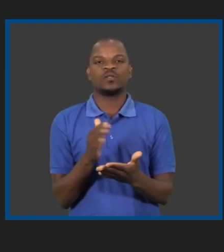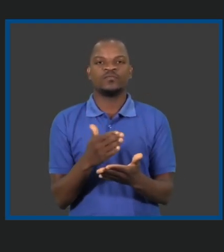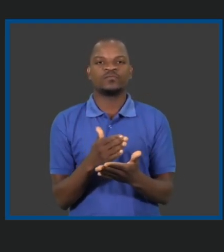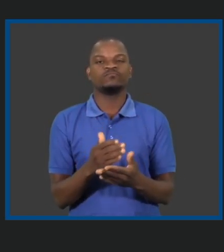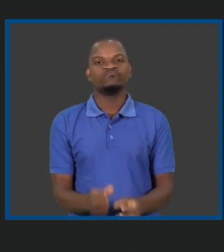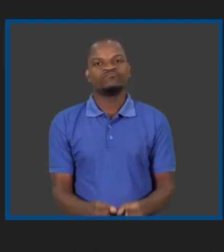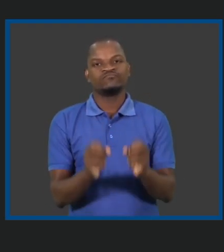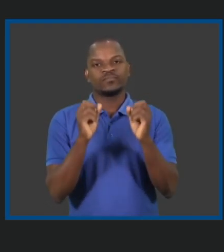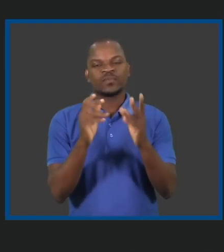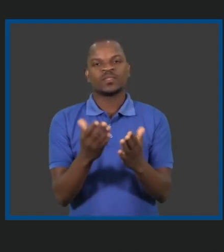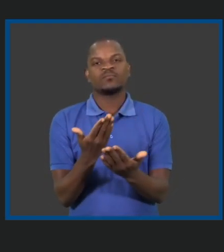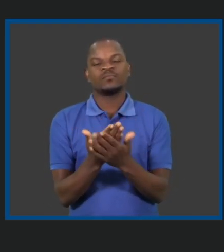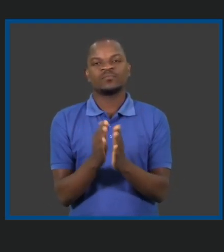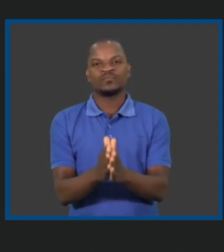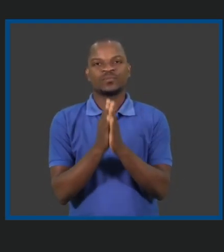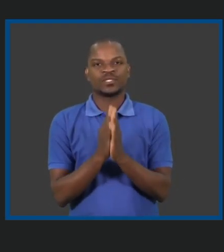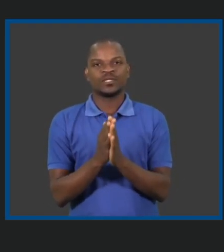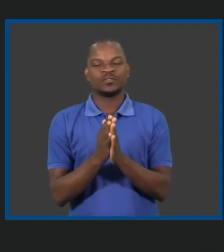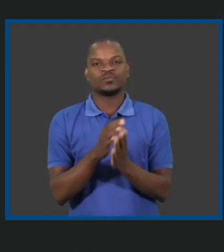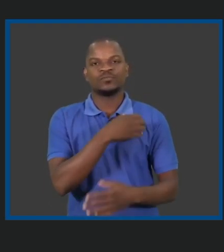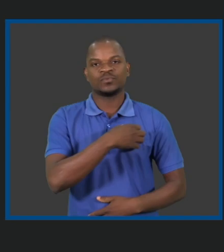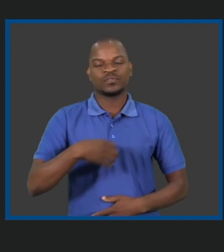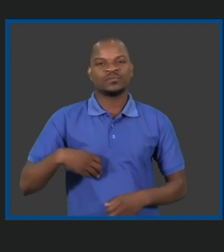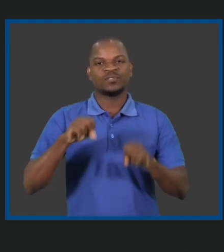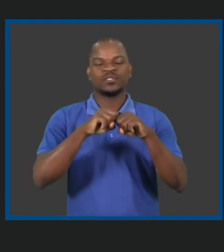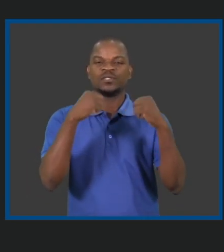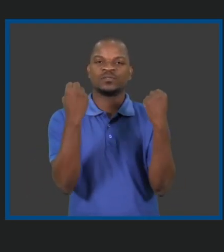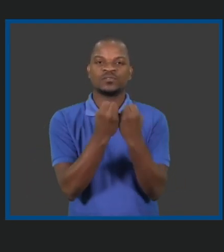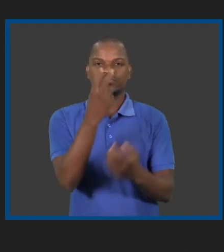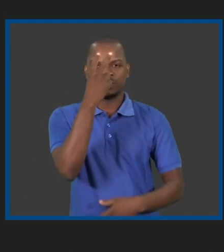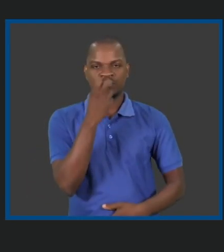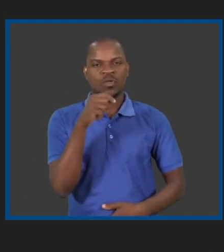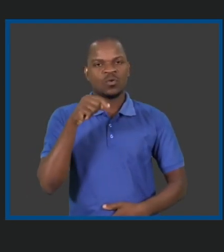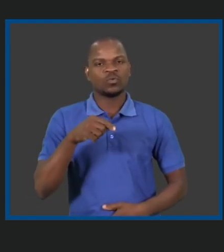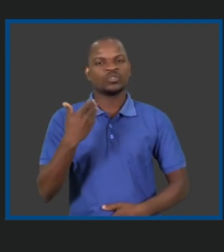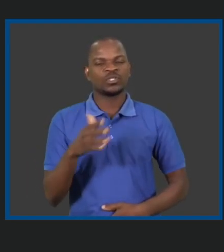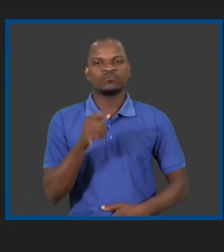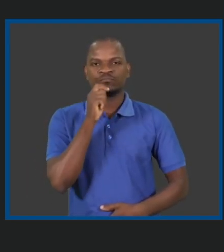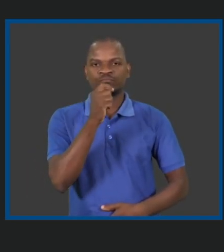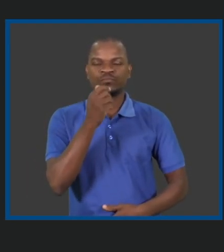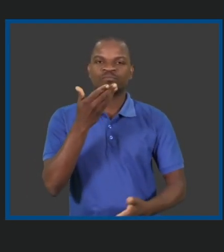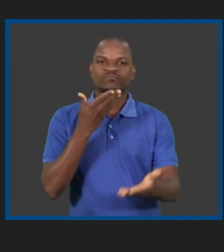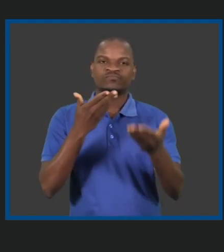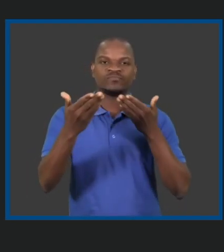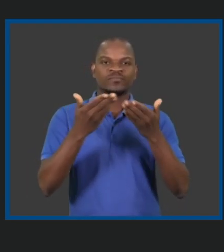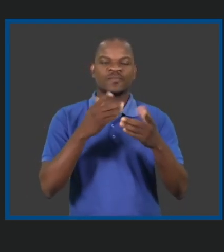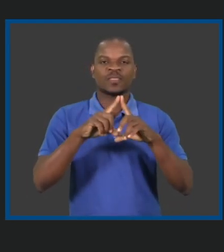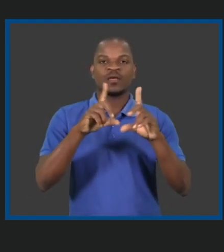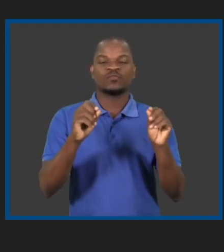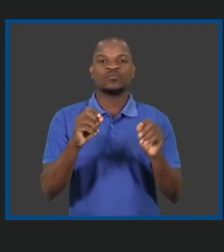CAMO que hoje na entrevista falamos dos 25 anos da criação desta